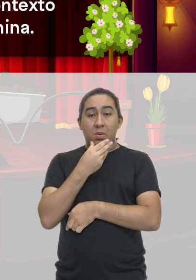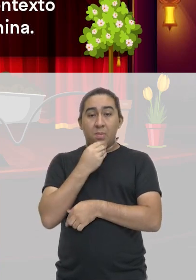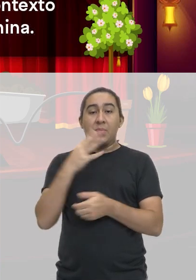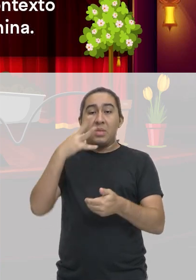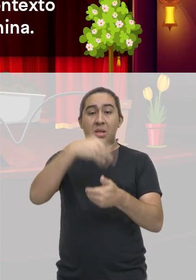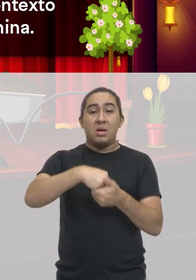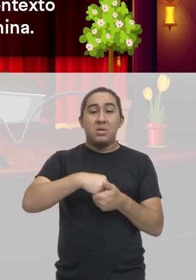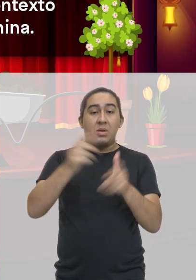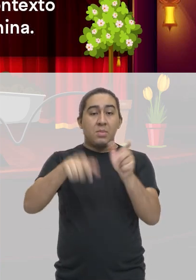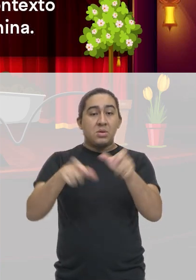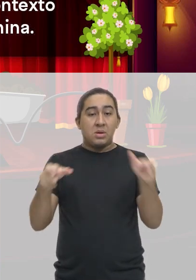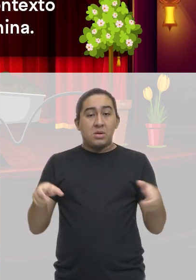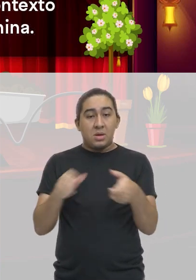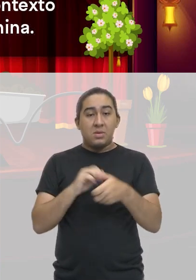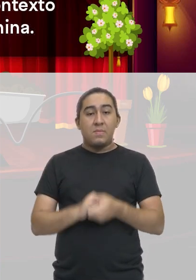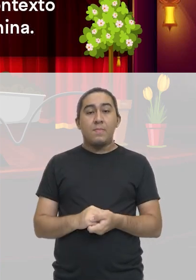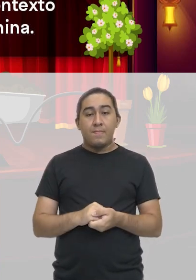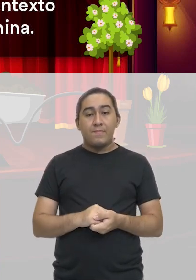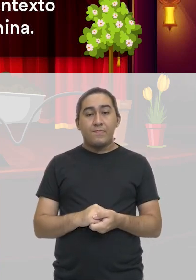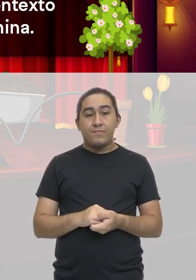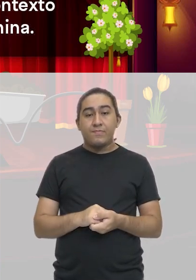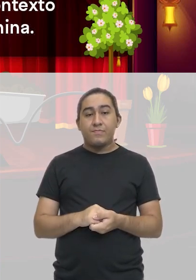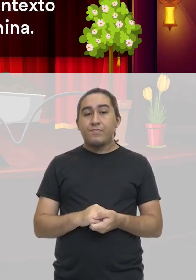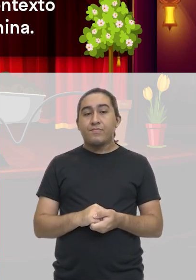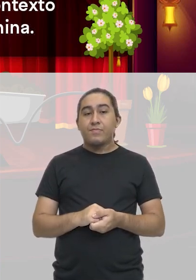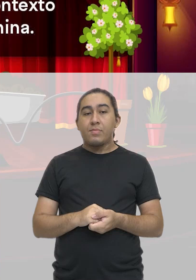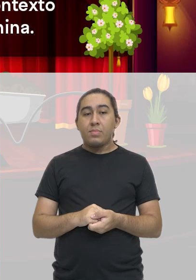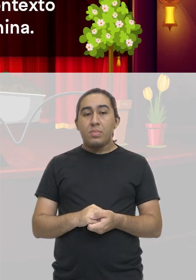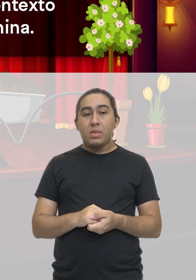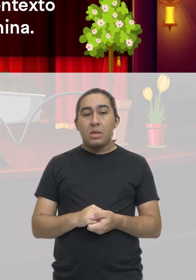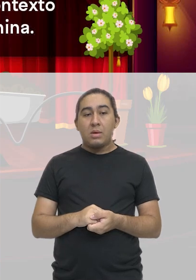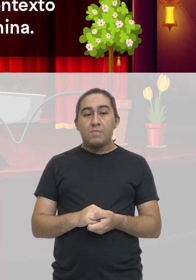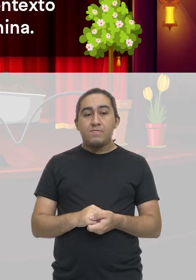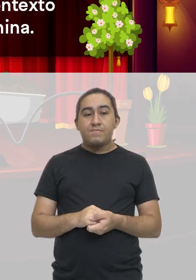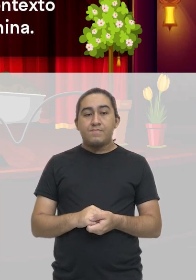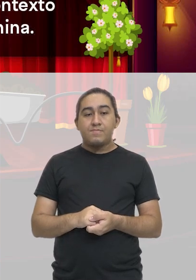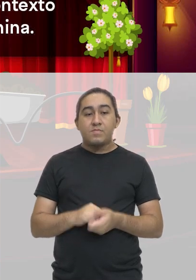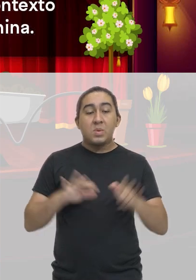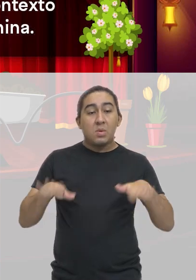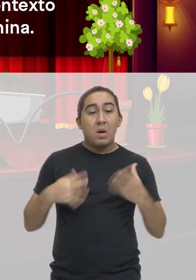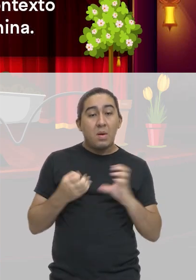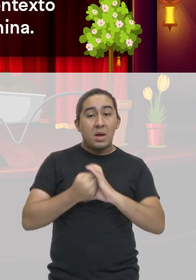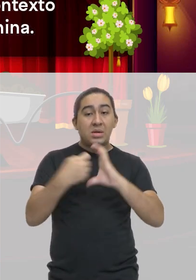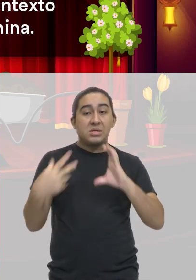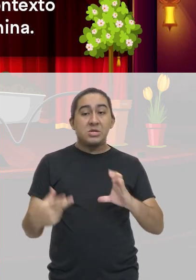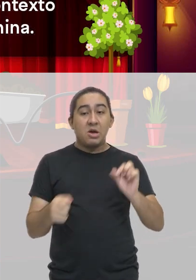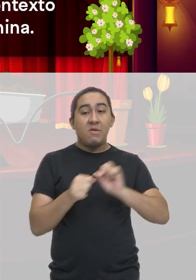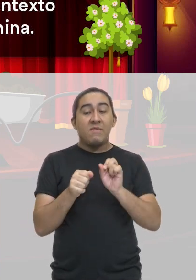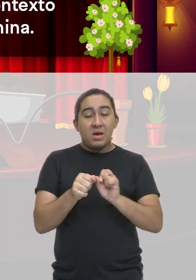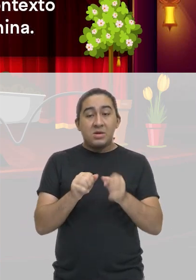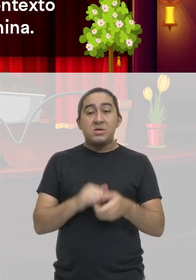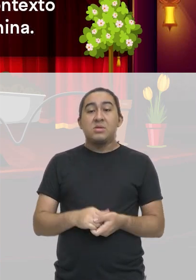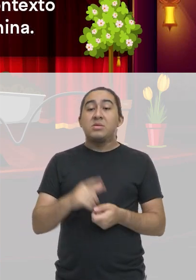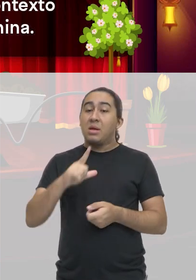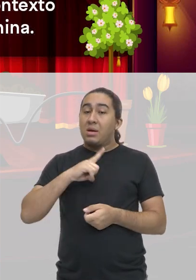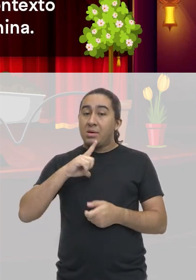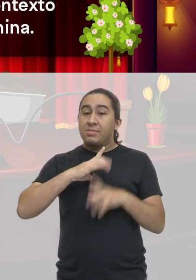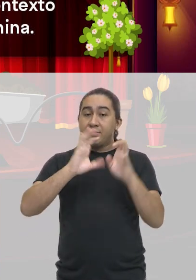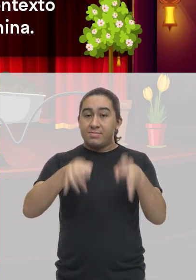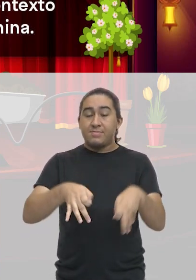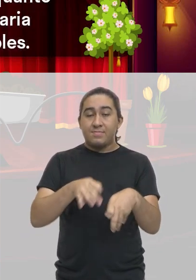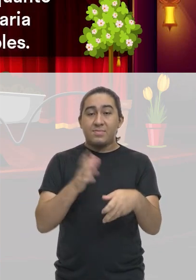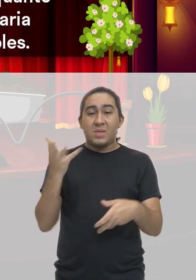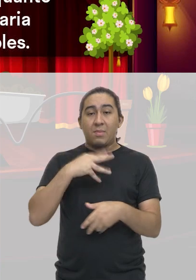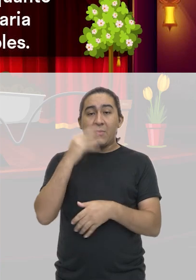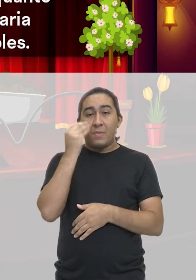da personalidade. E aí, quais são os elementos que fazem esse personagem? Eles têm características, certo?